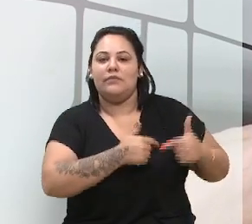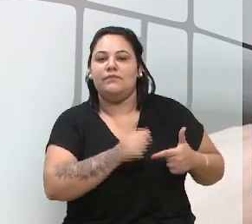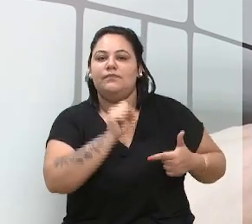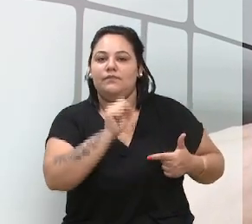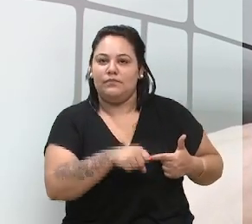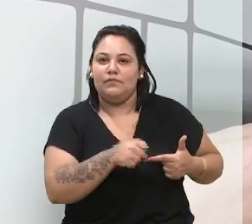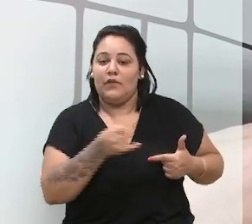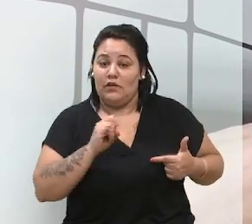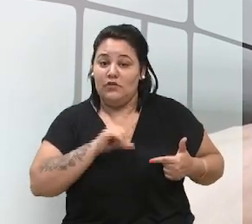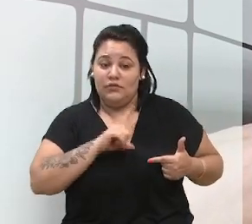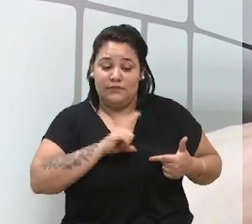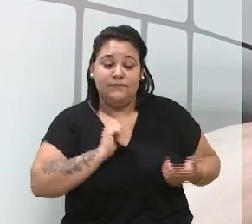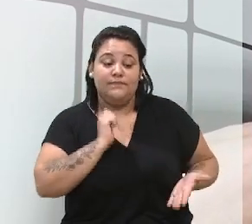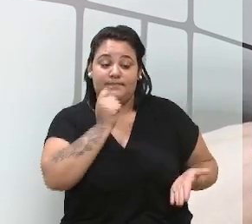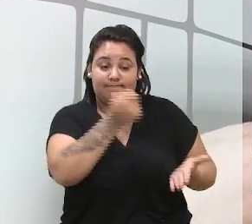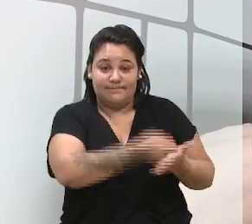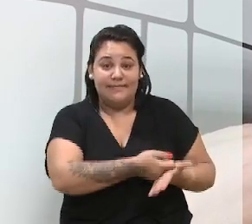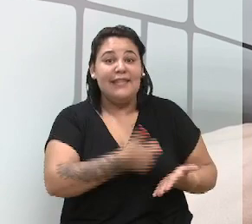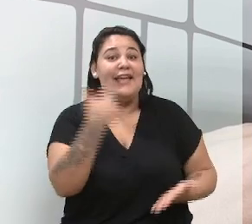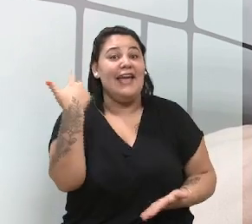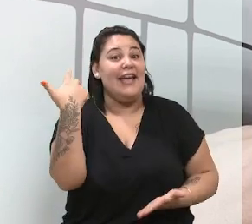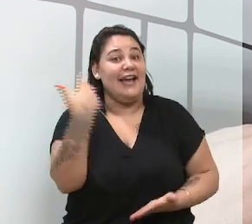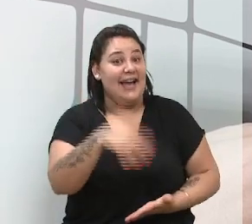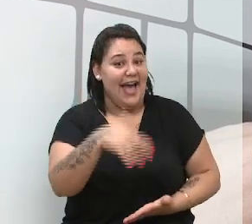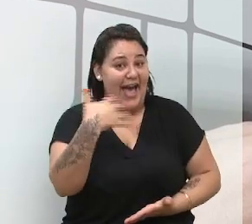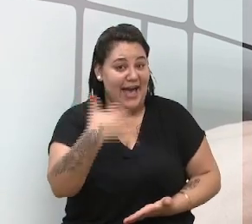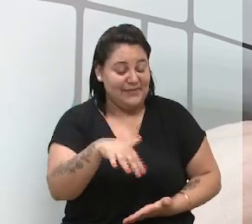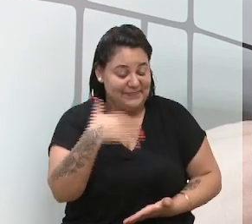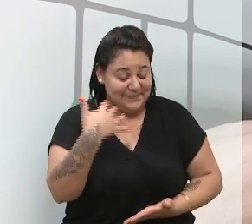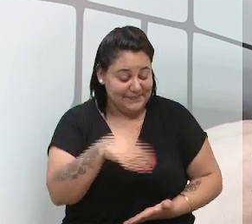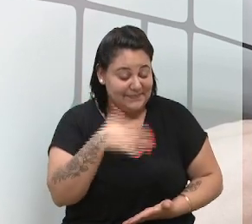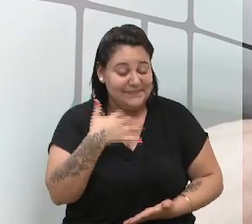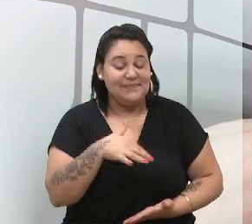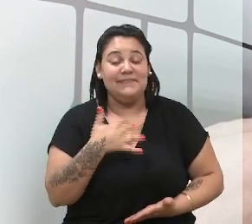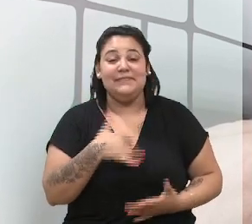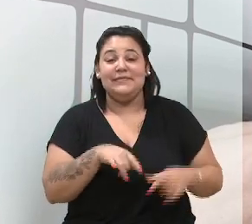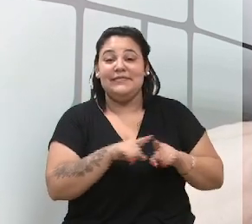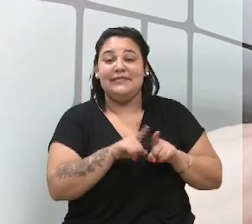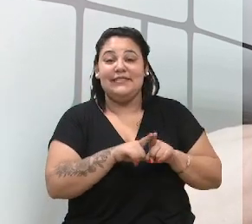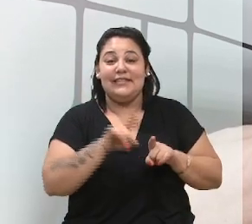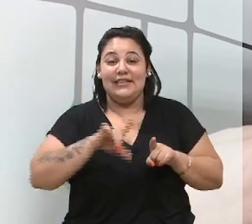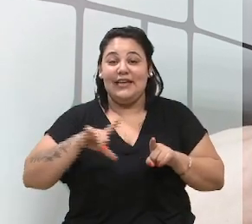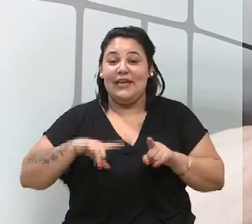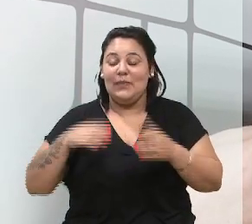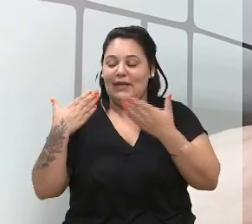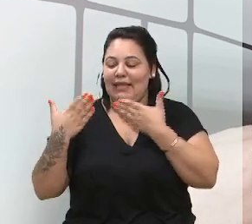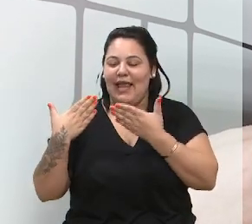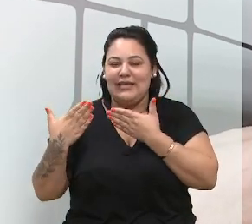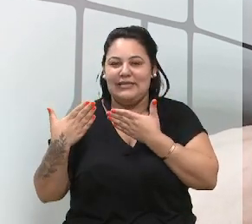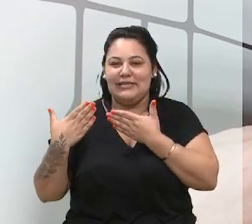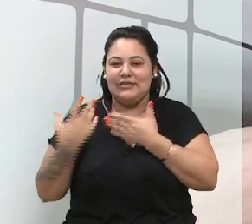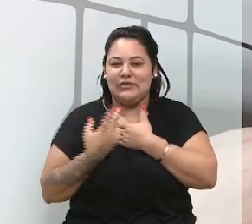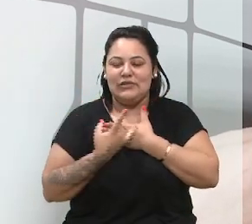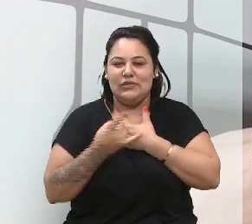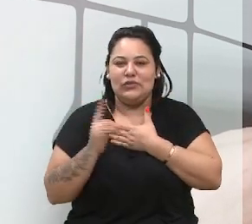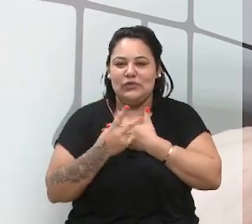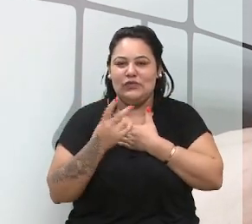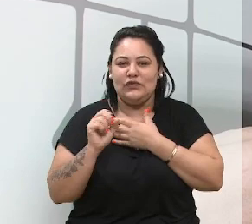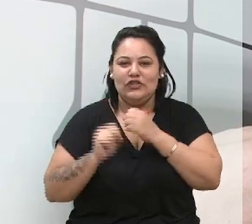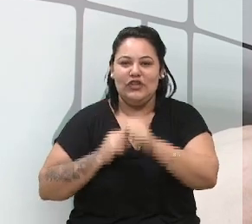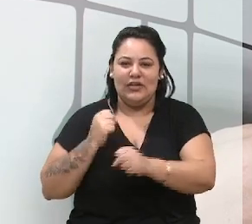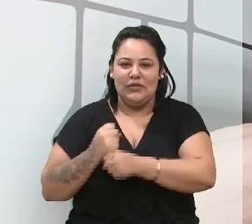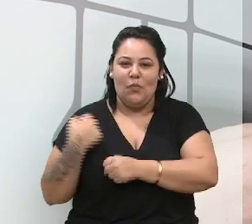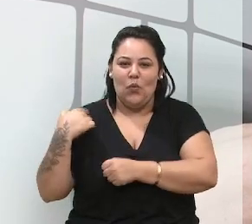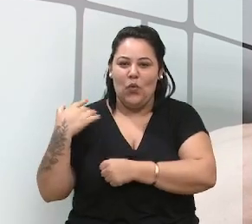pago geraria muito na economia eh tem um levantamento dos últimos 20 anos que todo esse